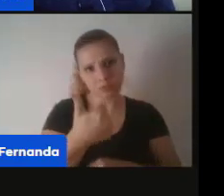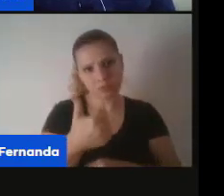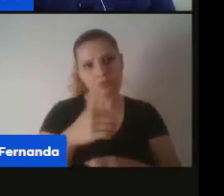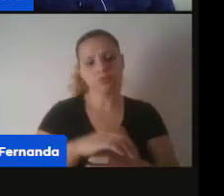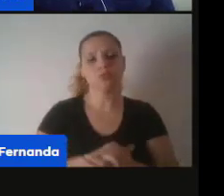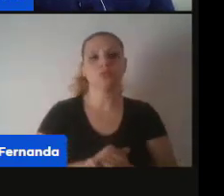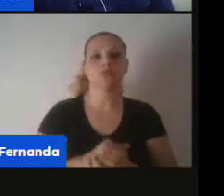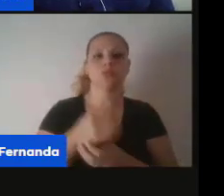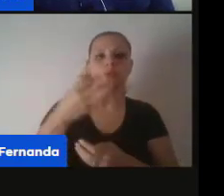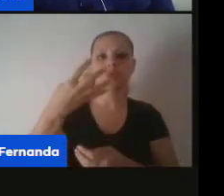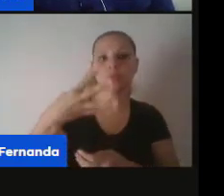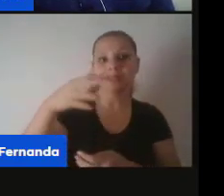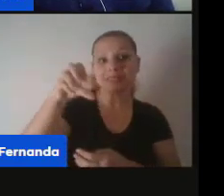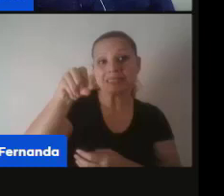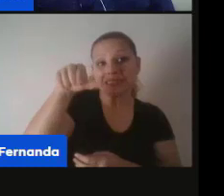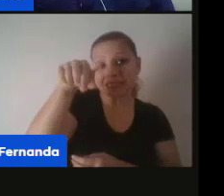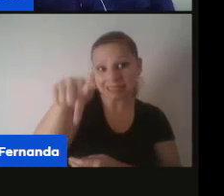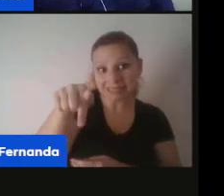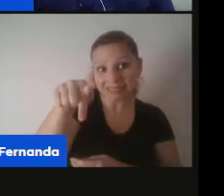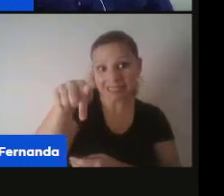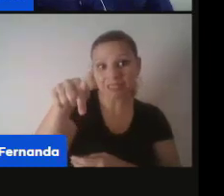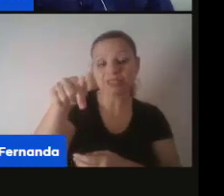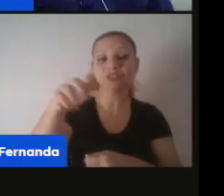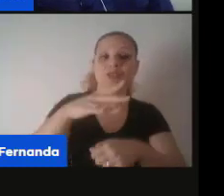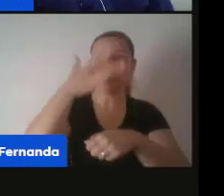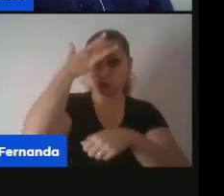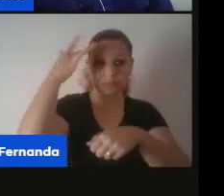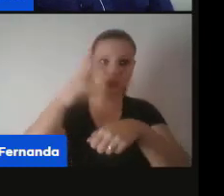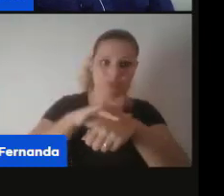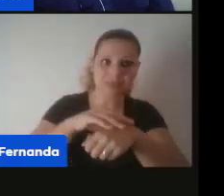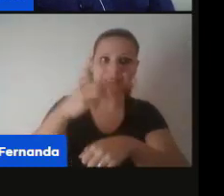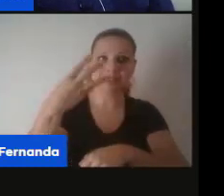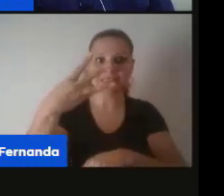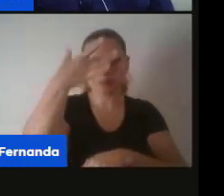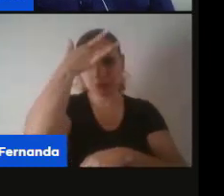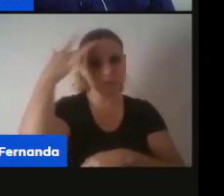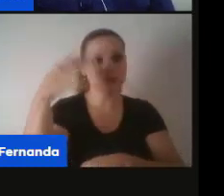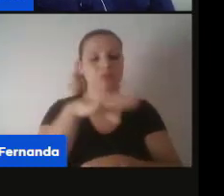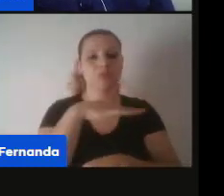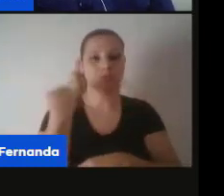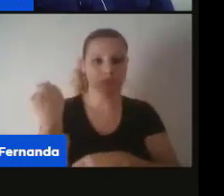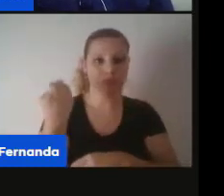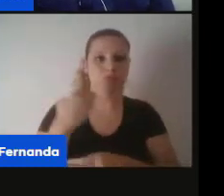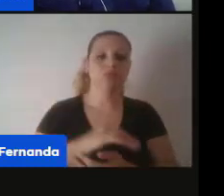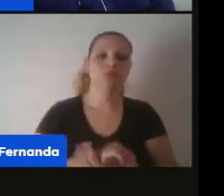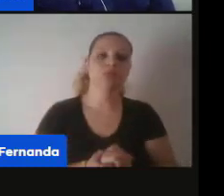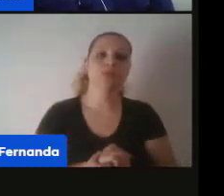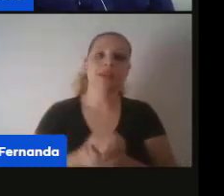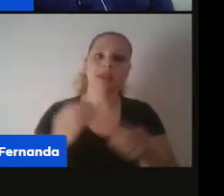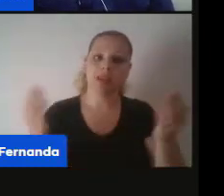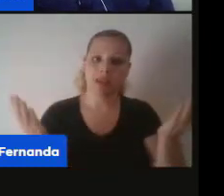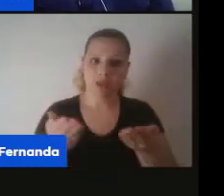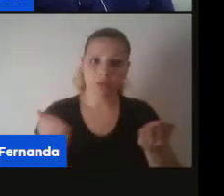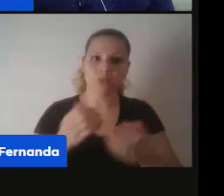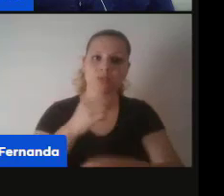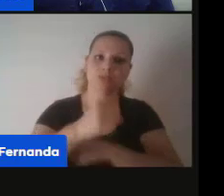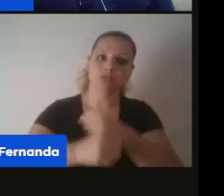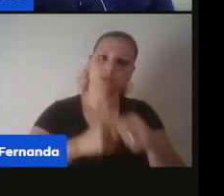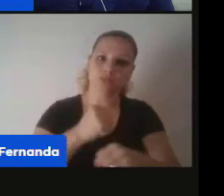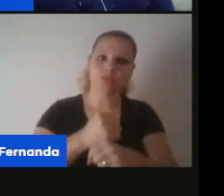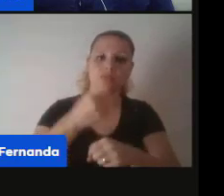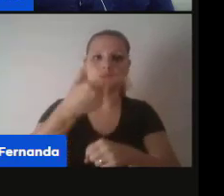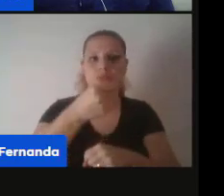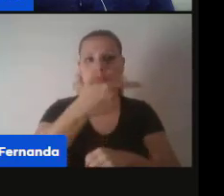casos notificados, 407 casos confirmados, 4 casos graves e 3 óbitos. E aí nós tivemos agora, esse